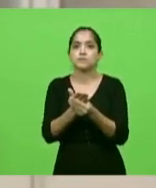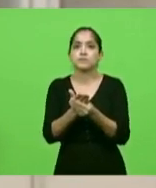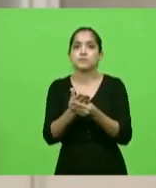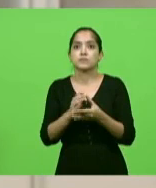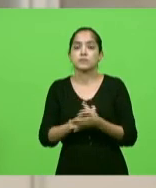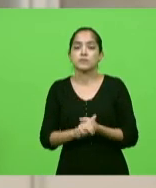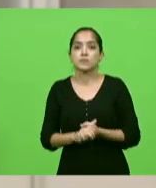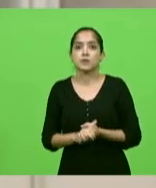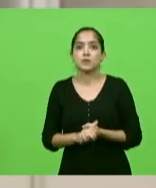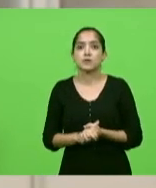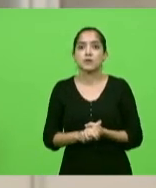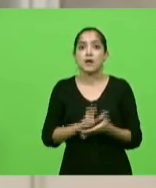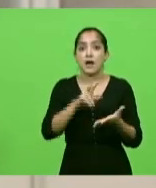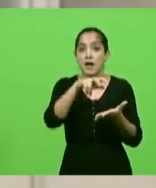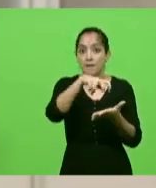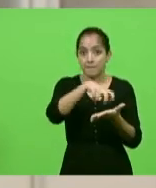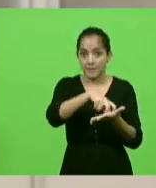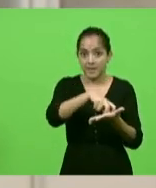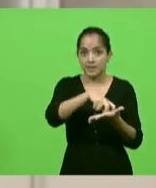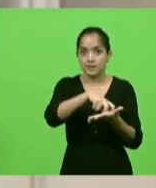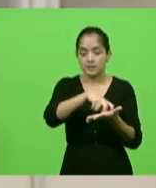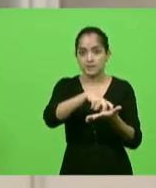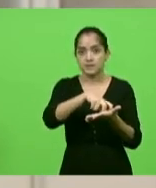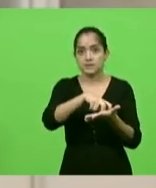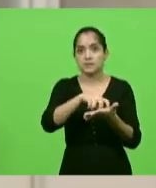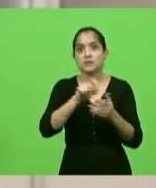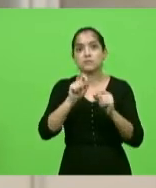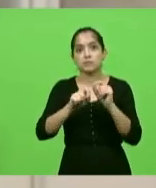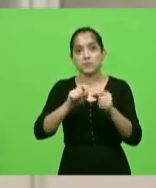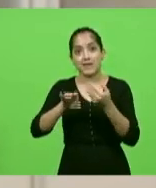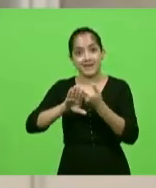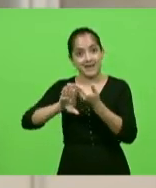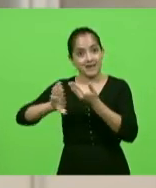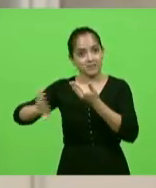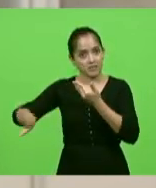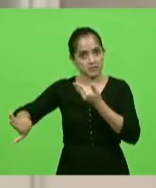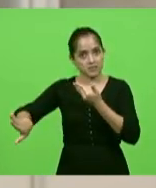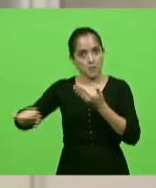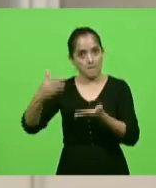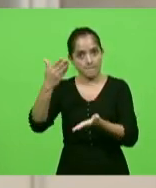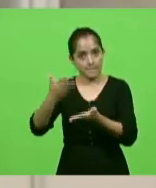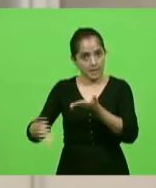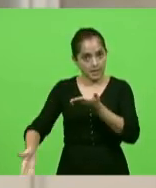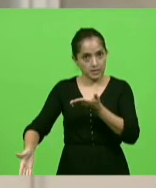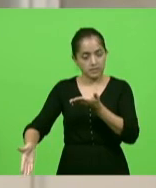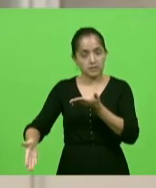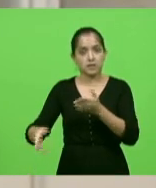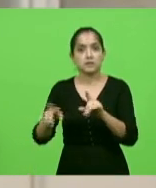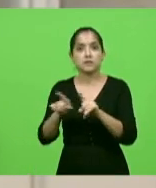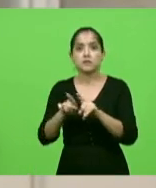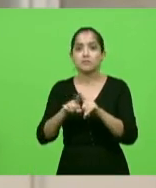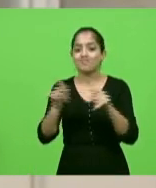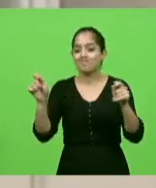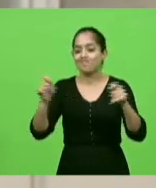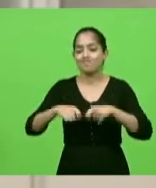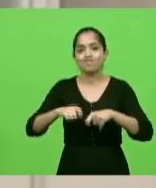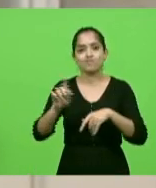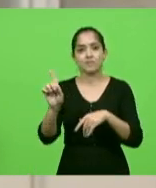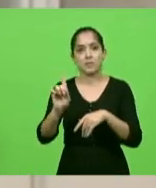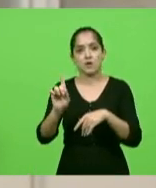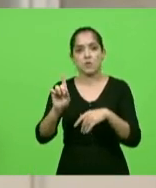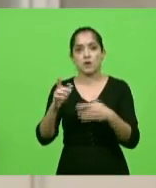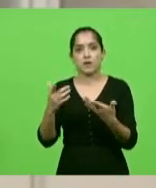é apenas são cabíveis as penas da destituição do cargo e da inabilitação